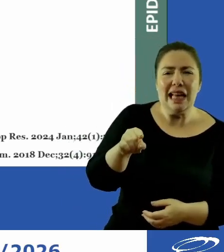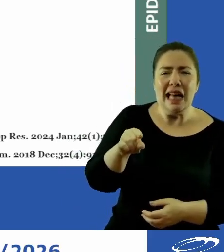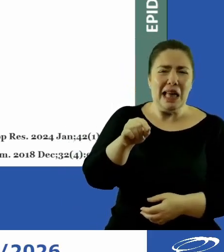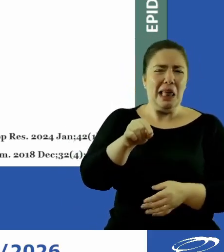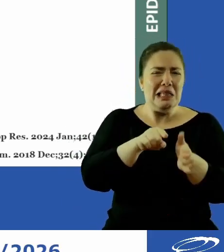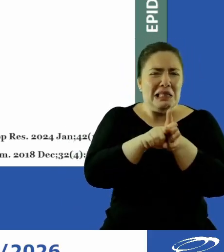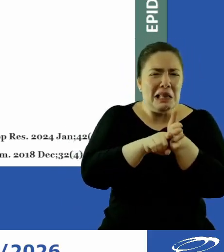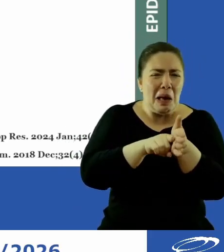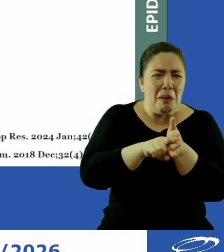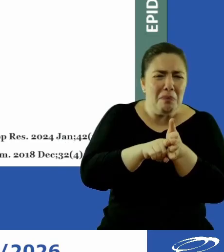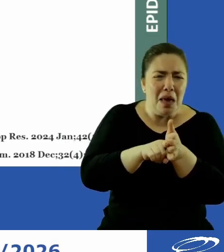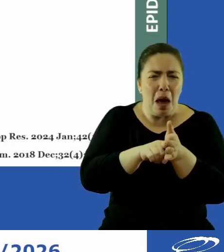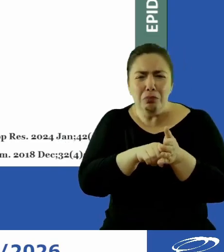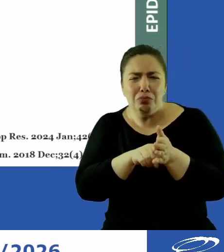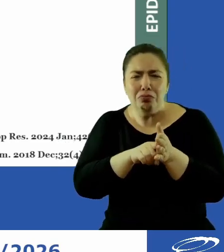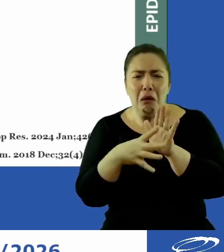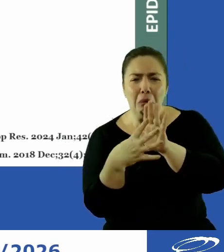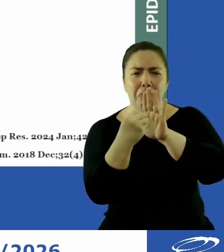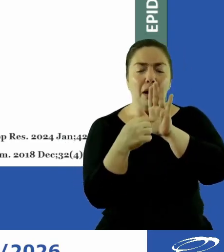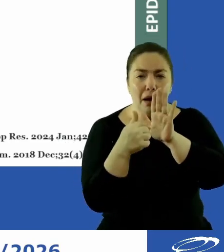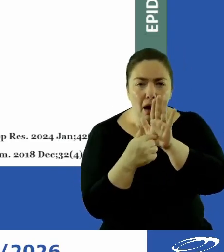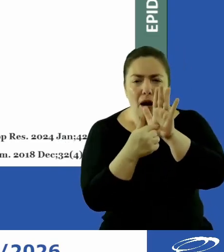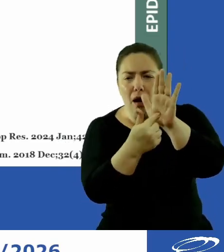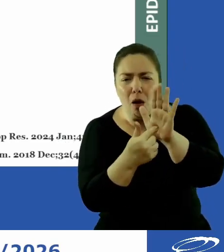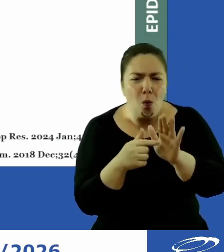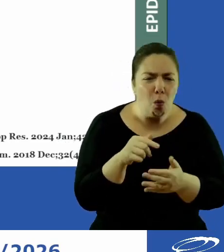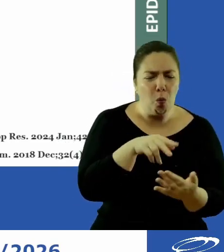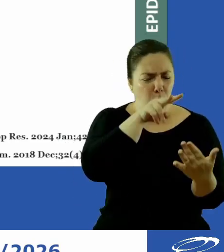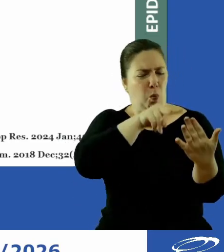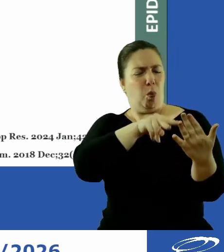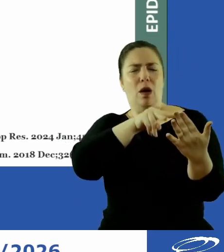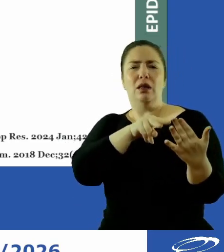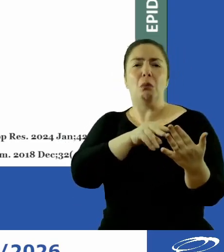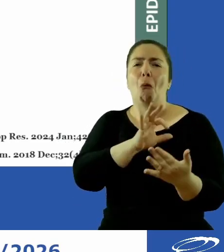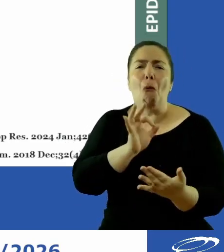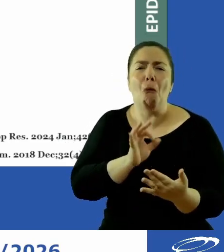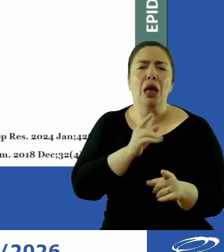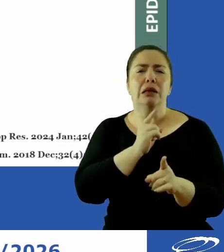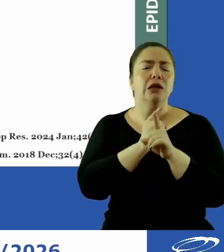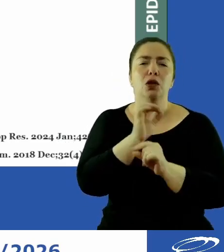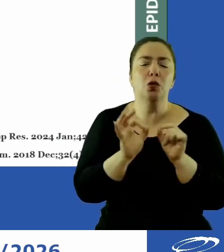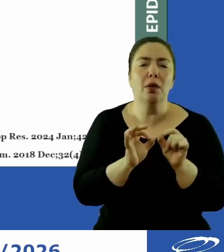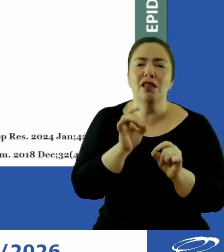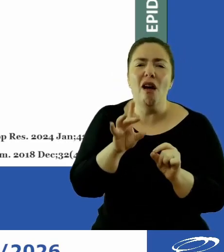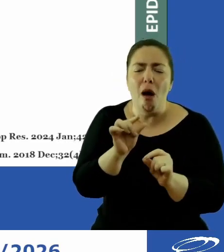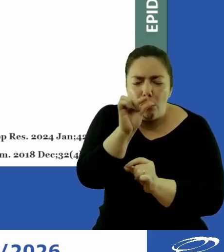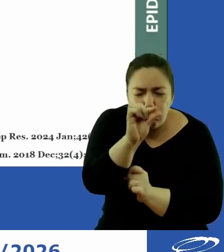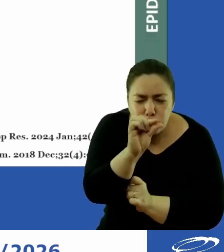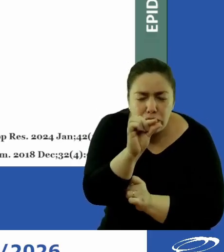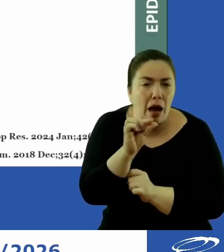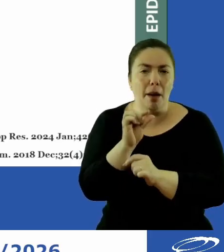por incrível que pareça, o diagnóstico microbiológico foi apenas, entre aspas, Staphylococcus epidermidis e